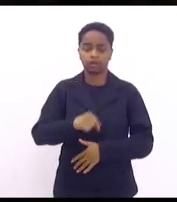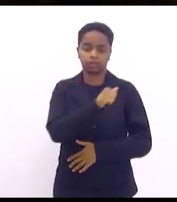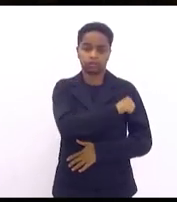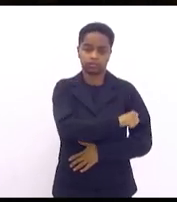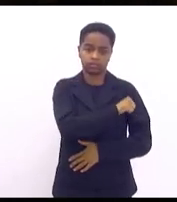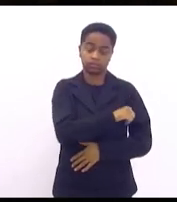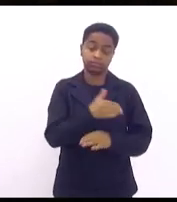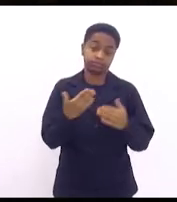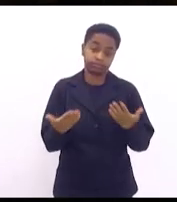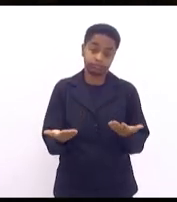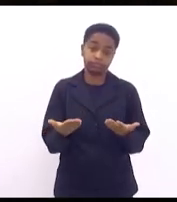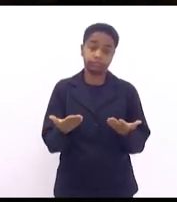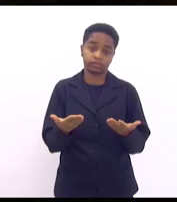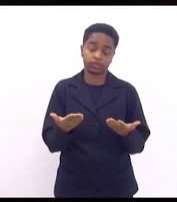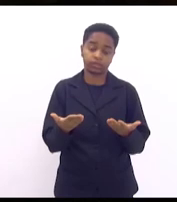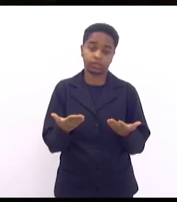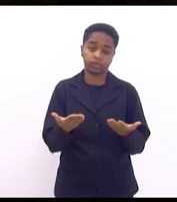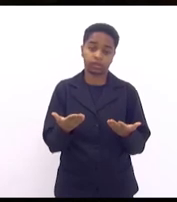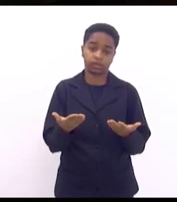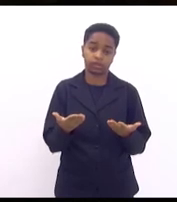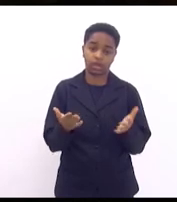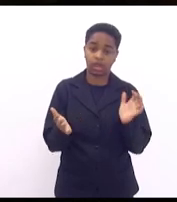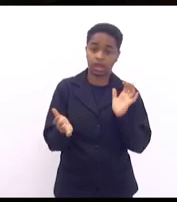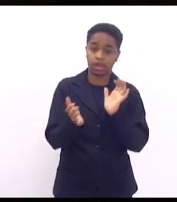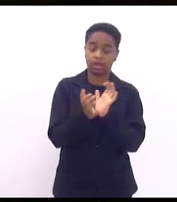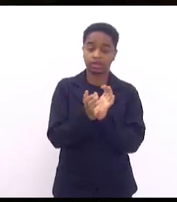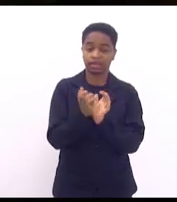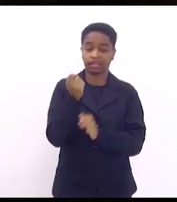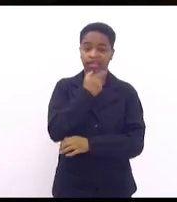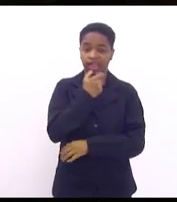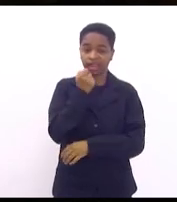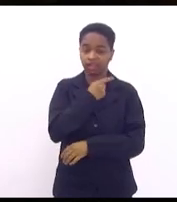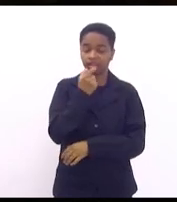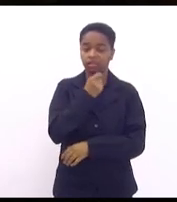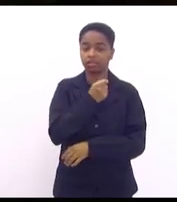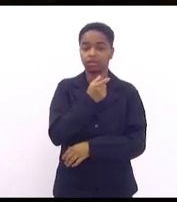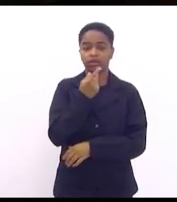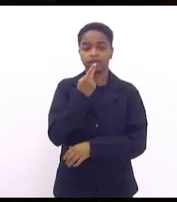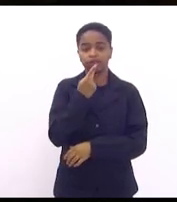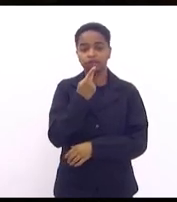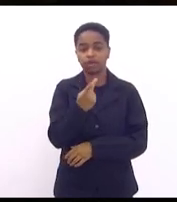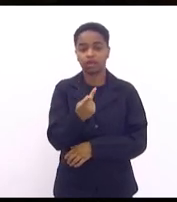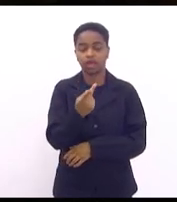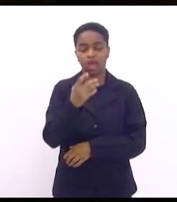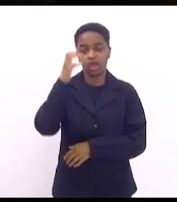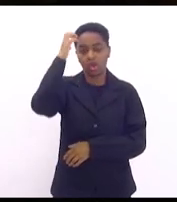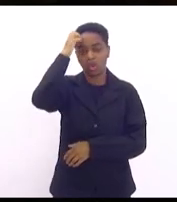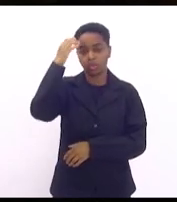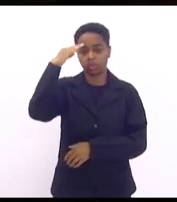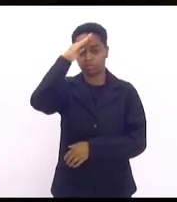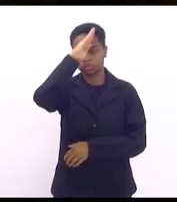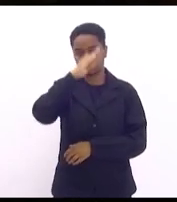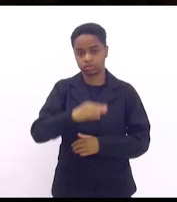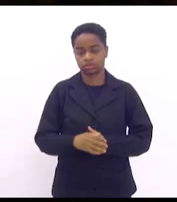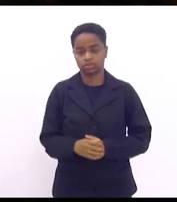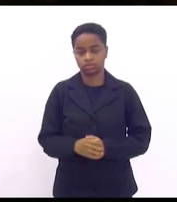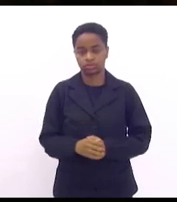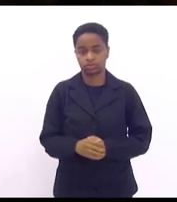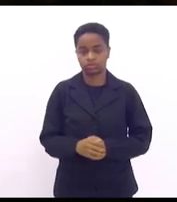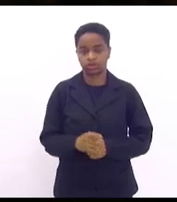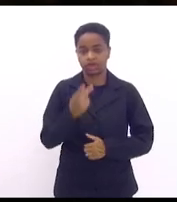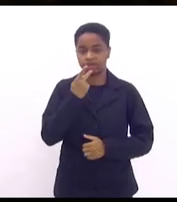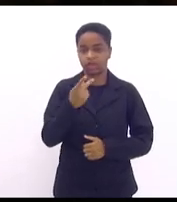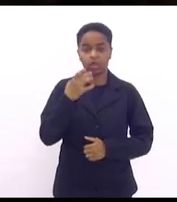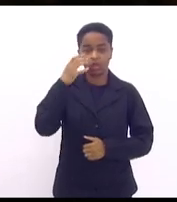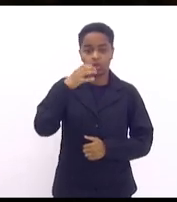estado. E aí vem aqui a turma, os engraçadinhos, dizer que a culpa é do Bolsonaro, que a culpa